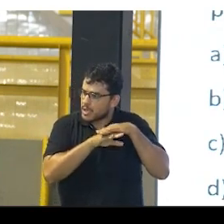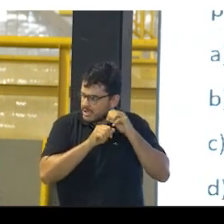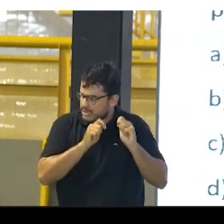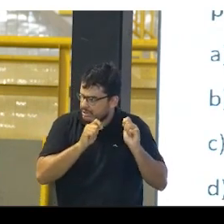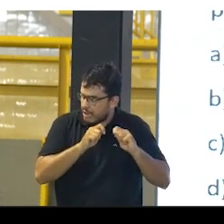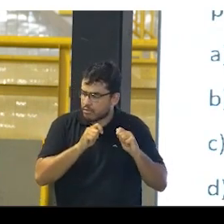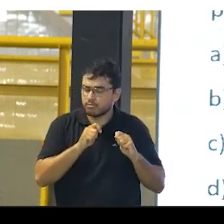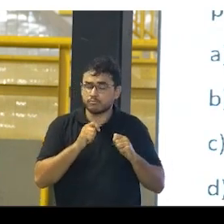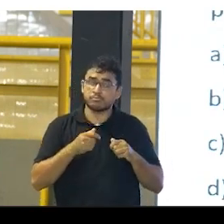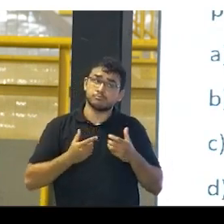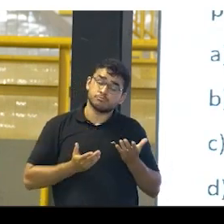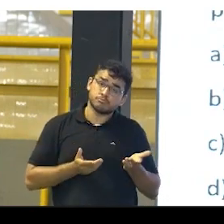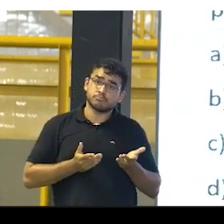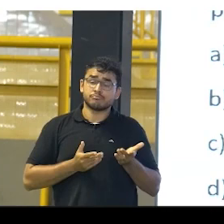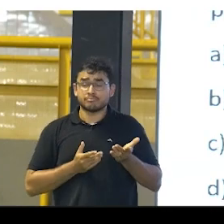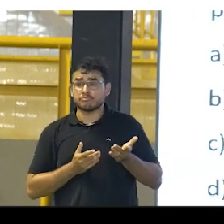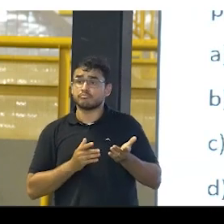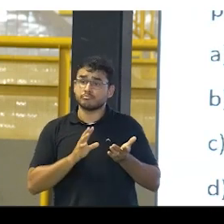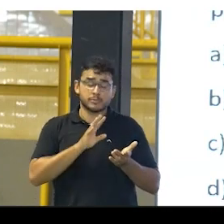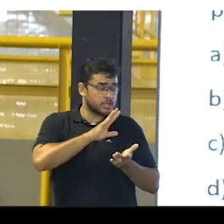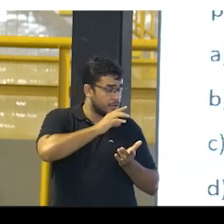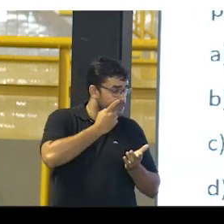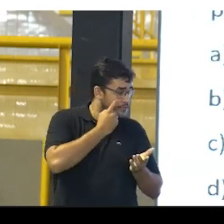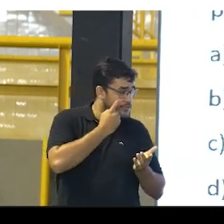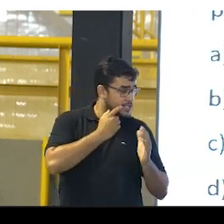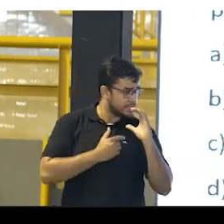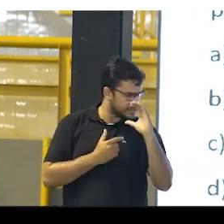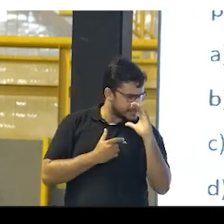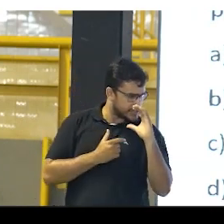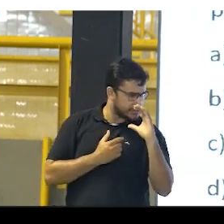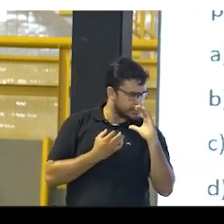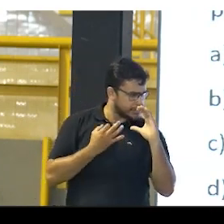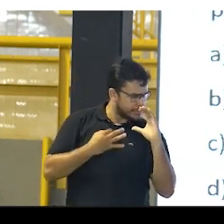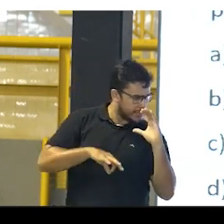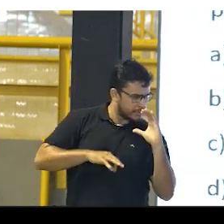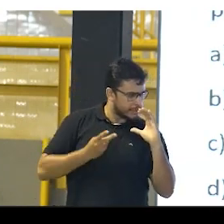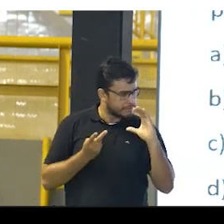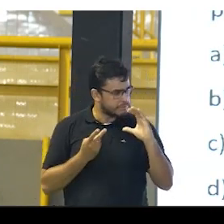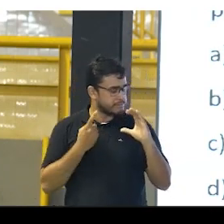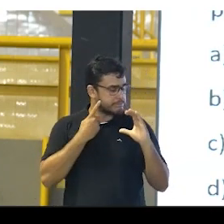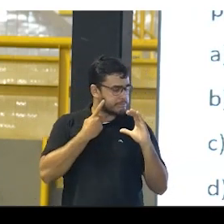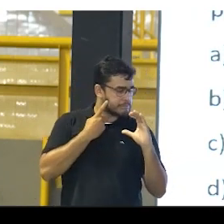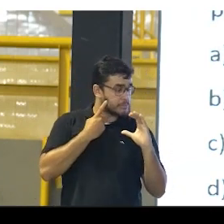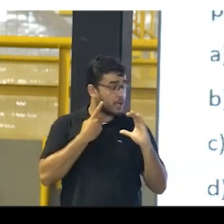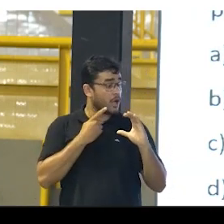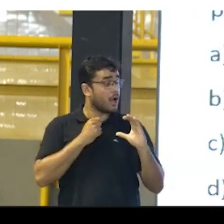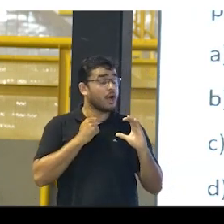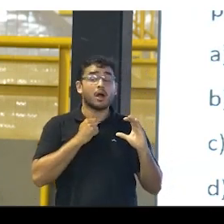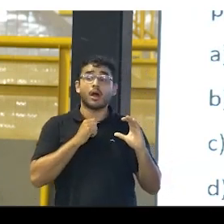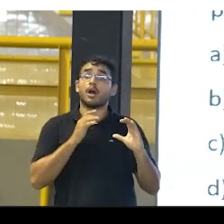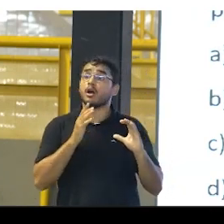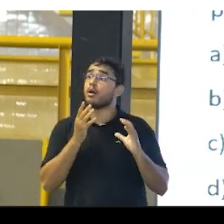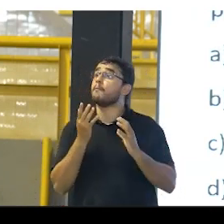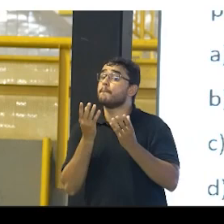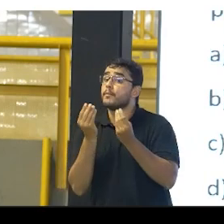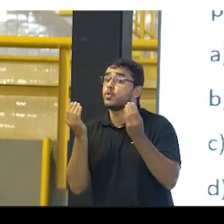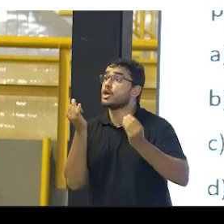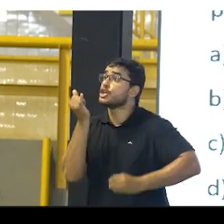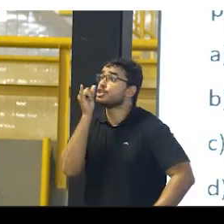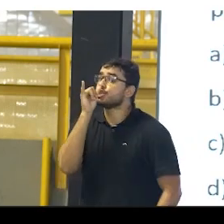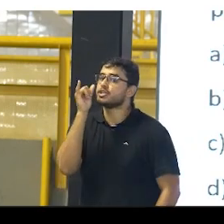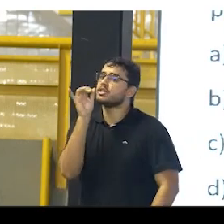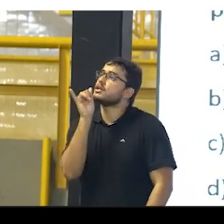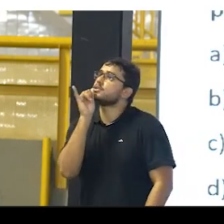todas elas, pelo menos aquilo que foi citado aí no enunciado, como fontes renováveis. Tá? O fato de poder ser ou